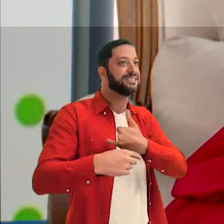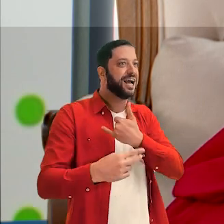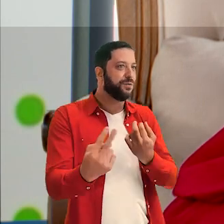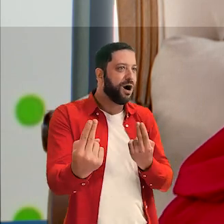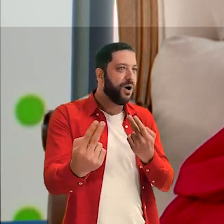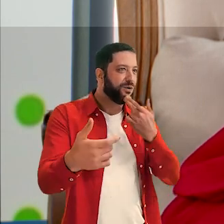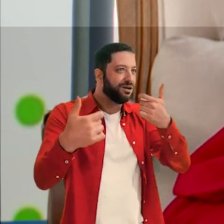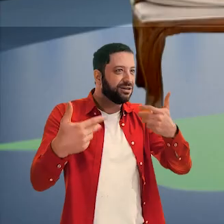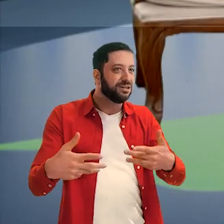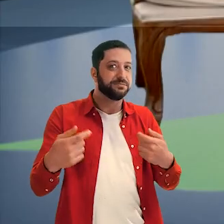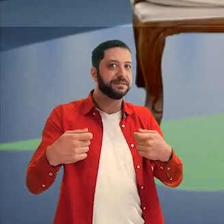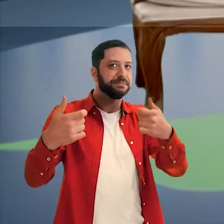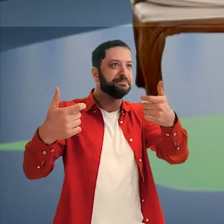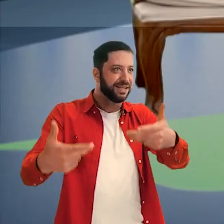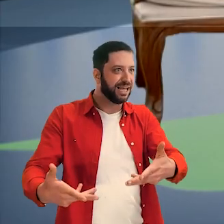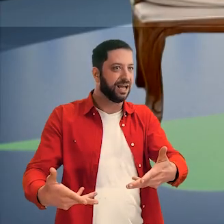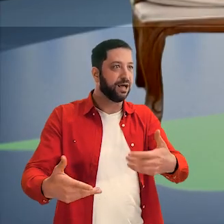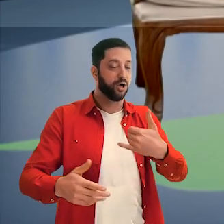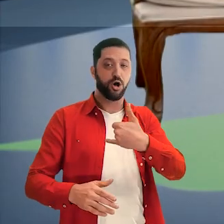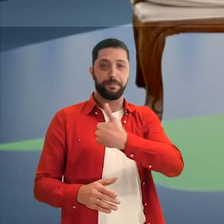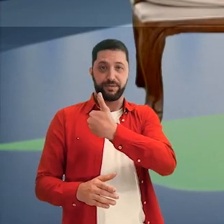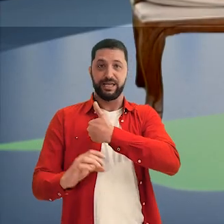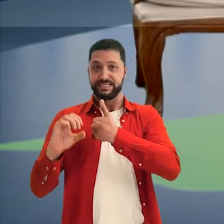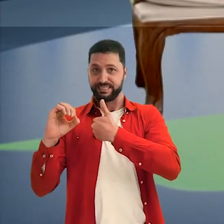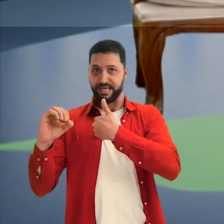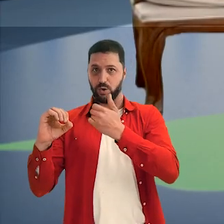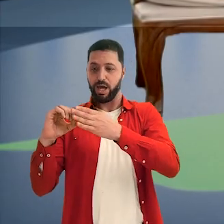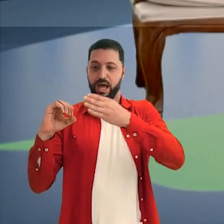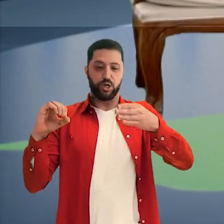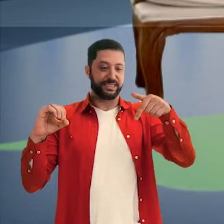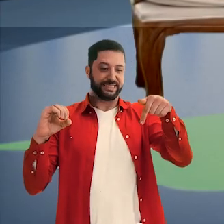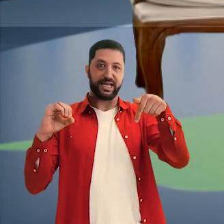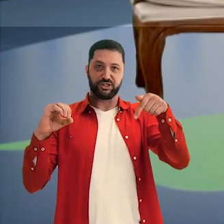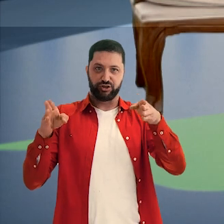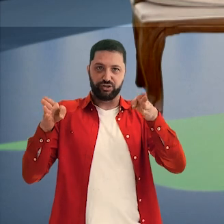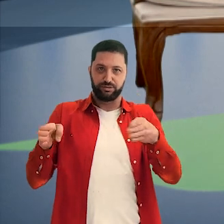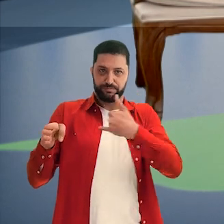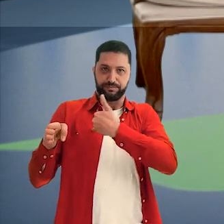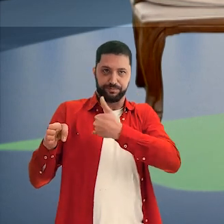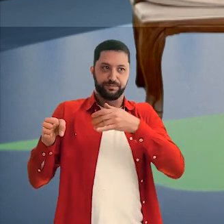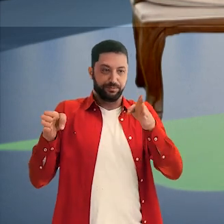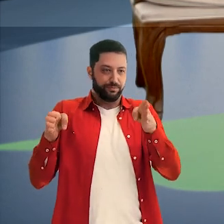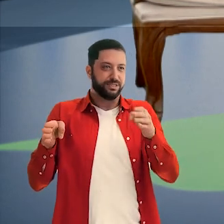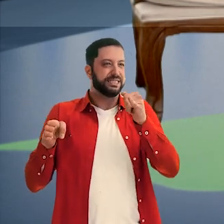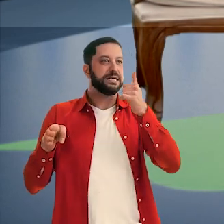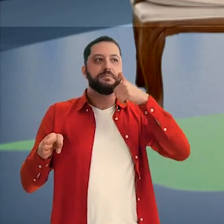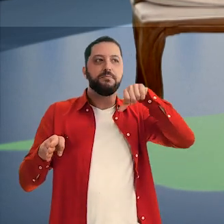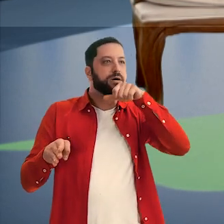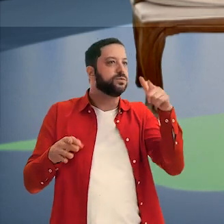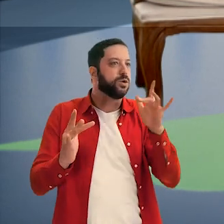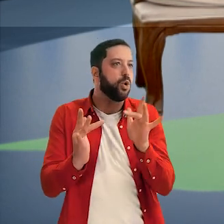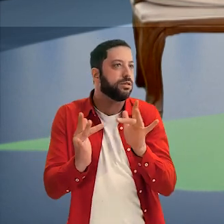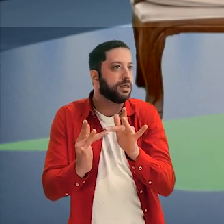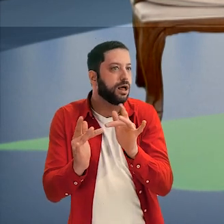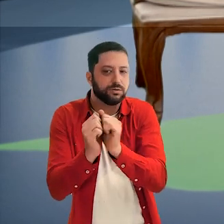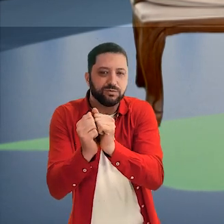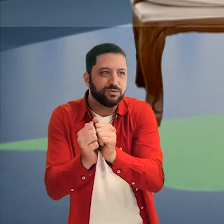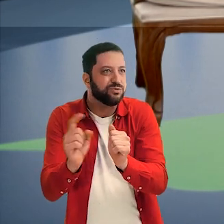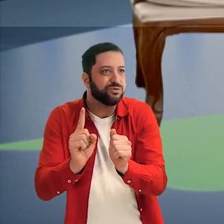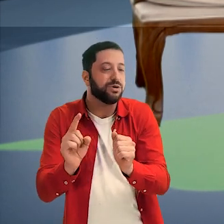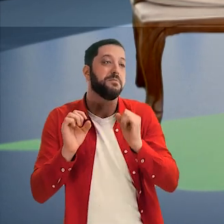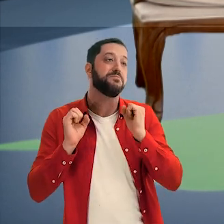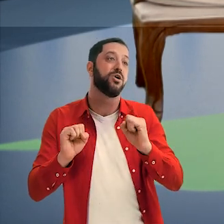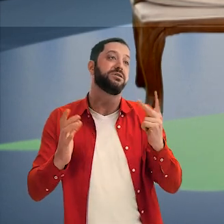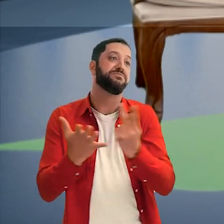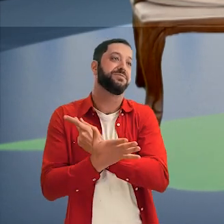vezes tem pai e mãe assistindo que está com o filho nessa idade. Então, do 0 ao 7, essa é uma informação muito importante. Do 0 ao 7, se a mãe é